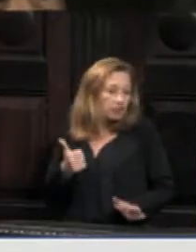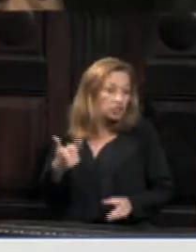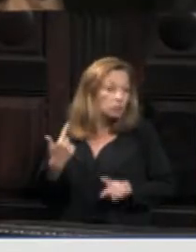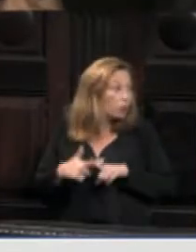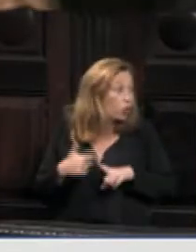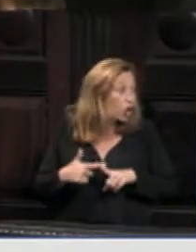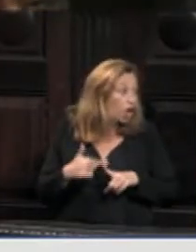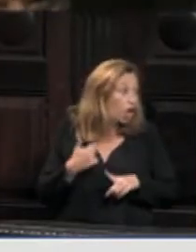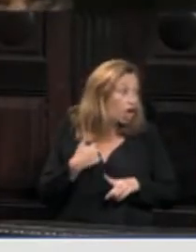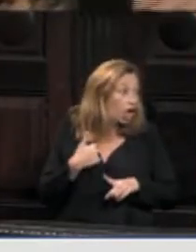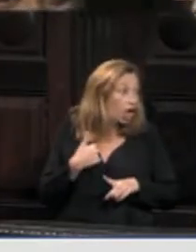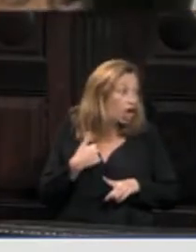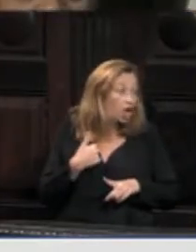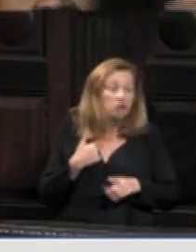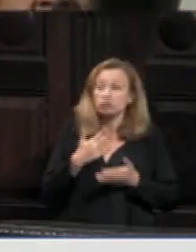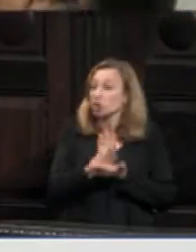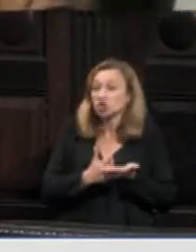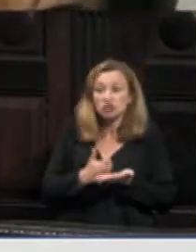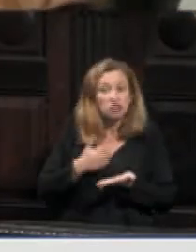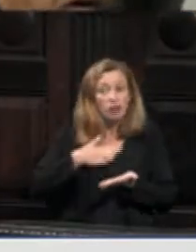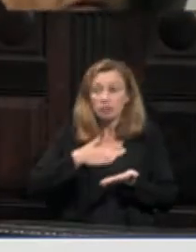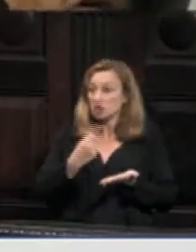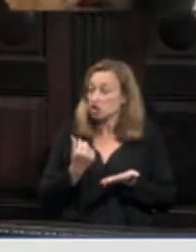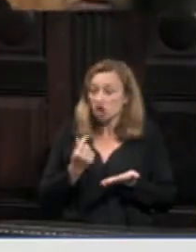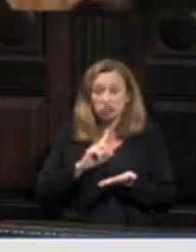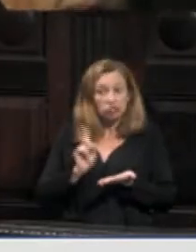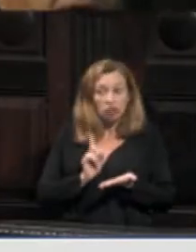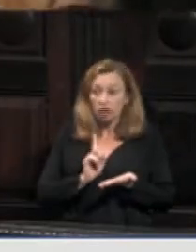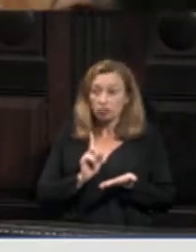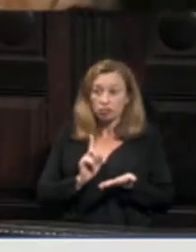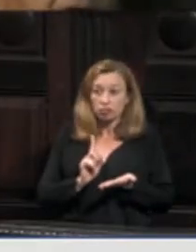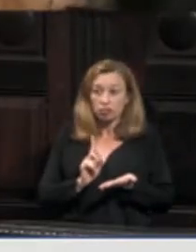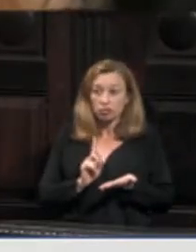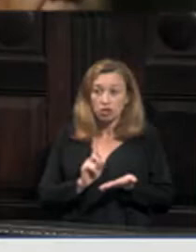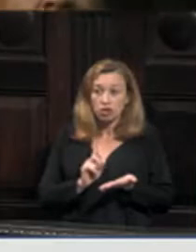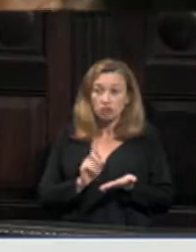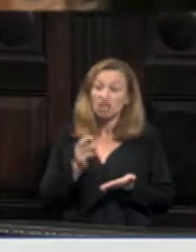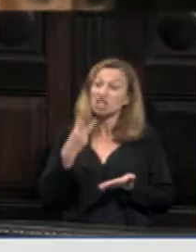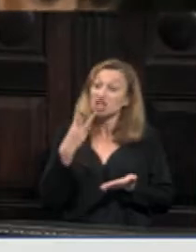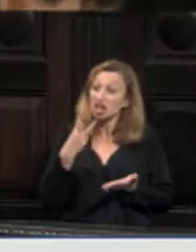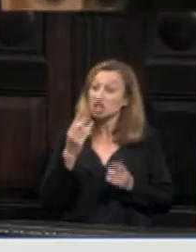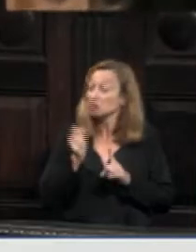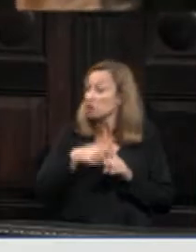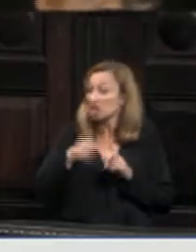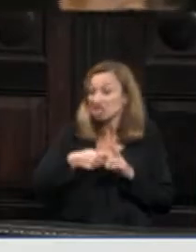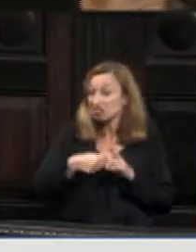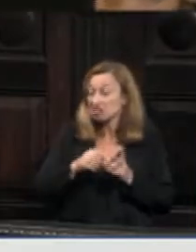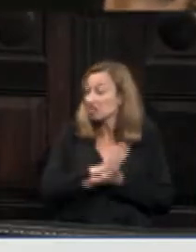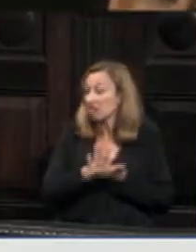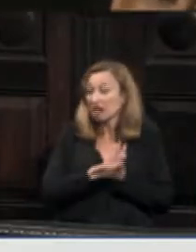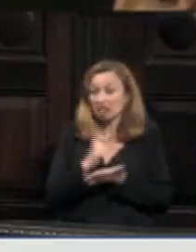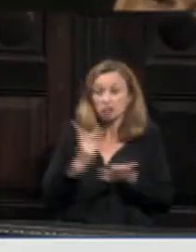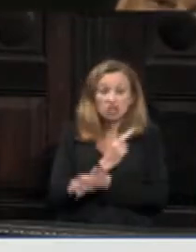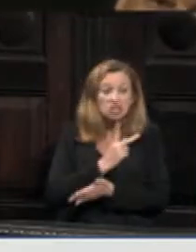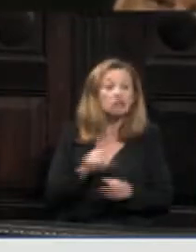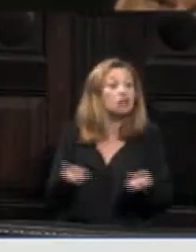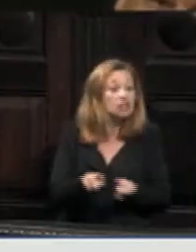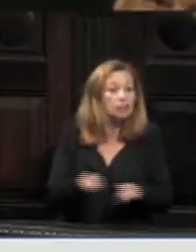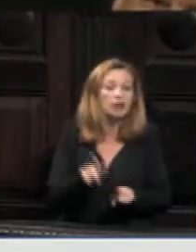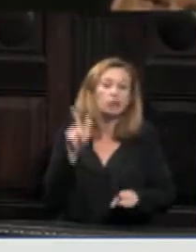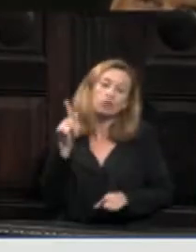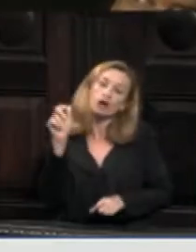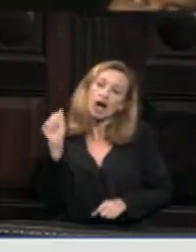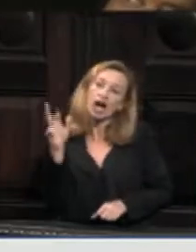despesa e o tribunal não dividiu as minhas contas. Eu fiquei 3 meses e o vice 9. Aqui teve o exemplo do garotinho com a